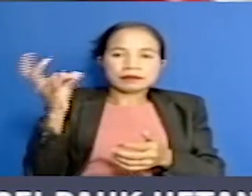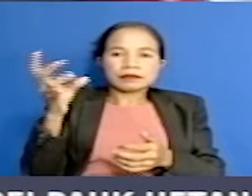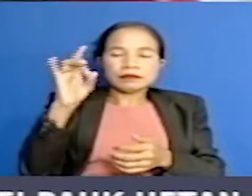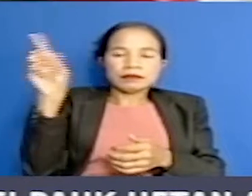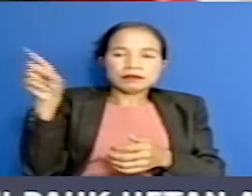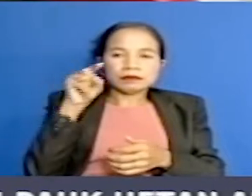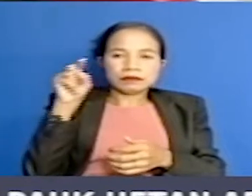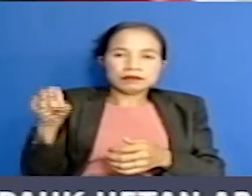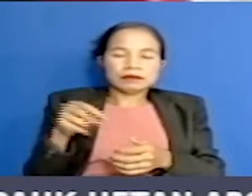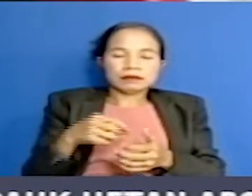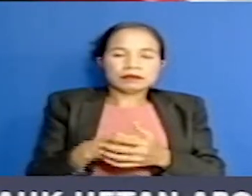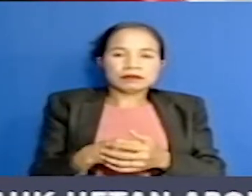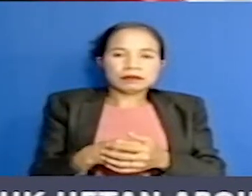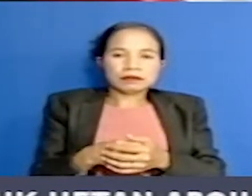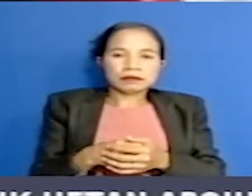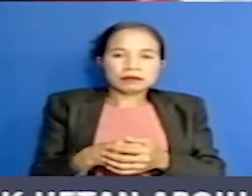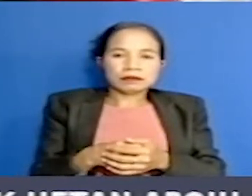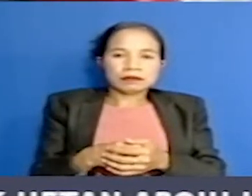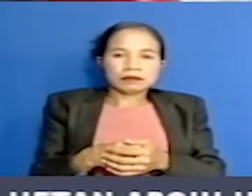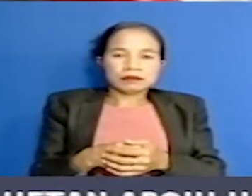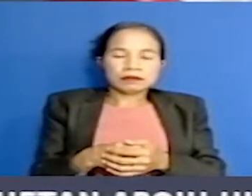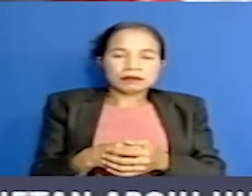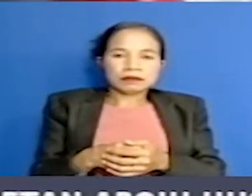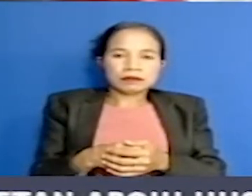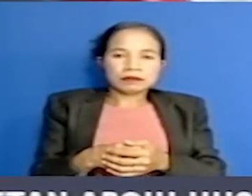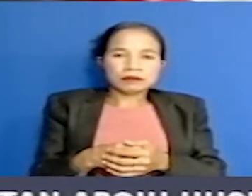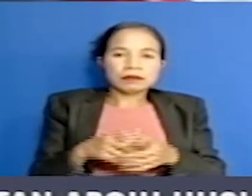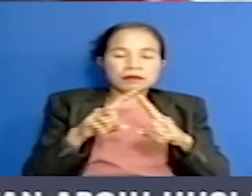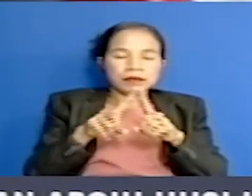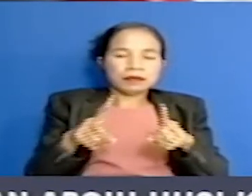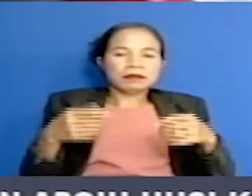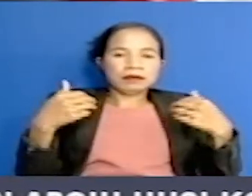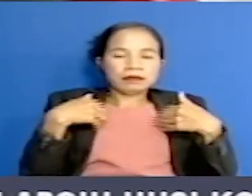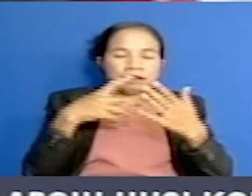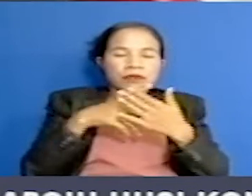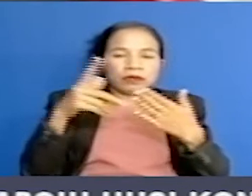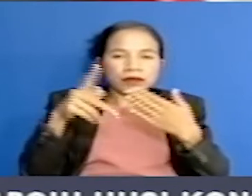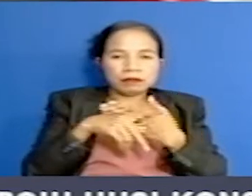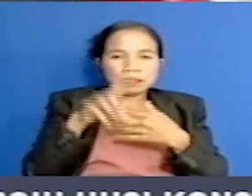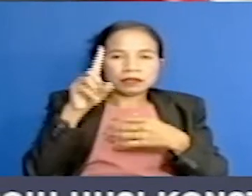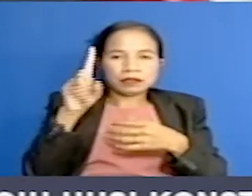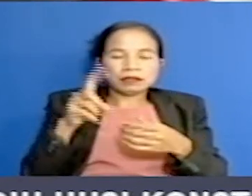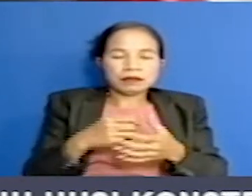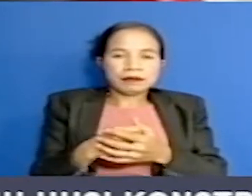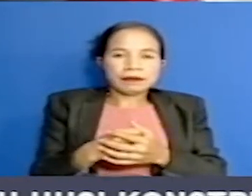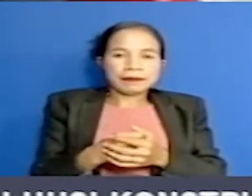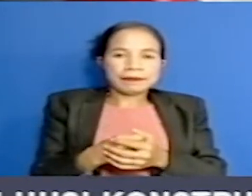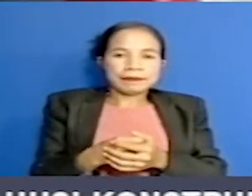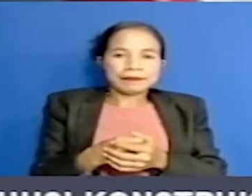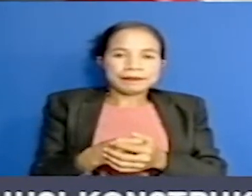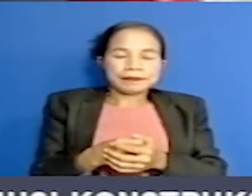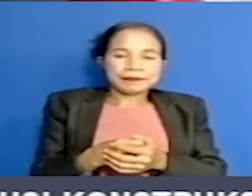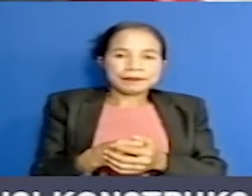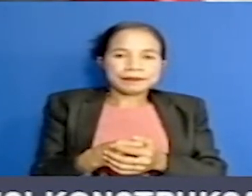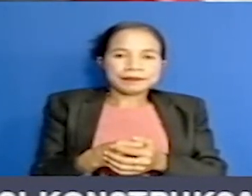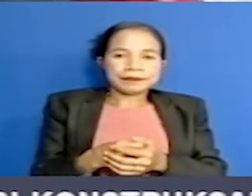78%, por cento para atingir 100%. Mas aí está o programa ainda para uma vacinação